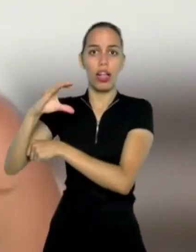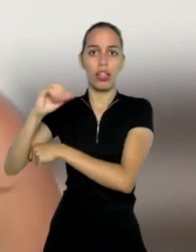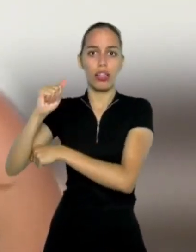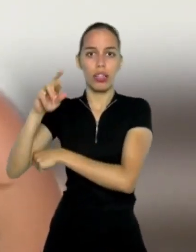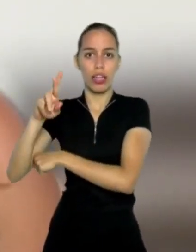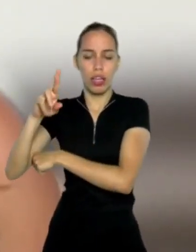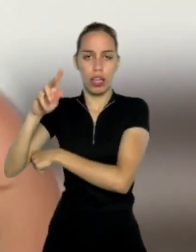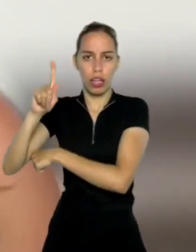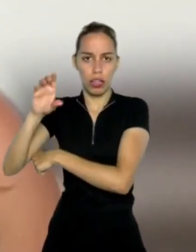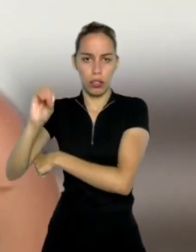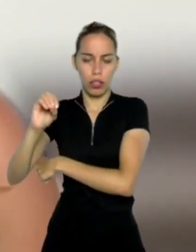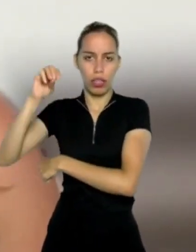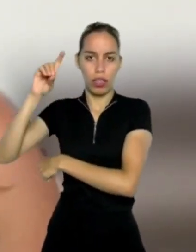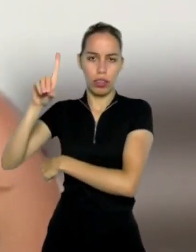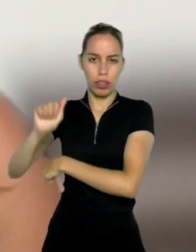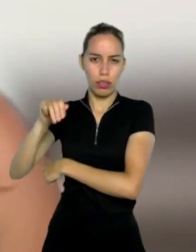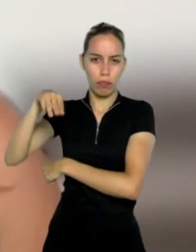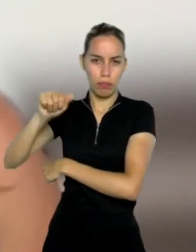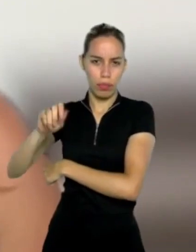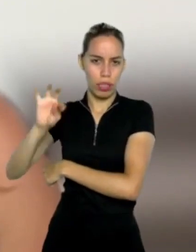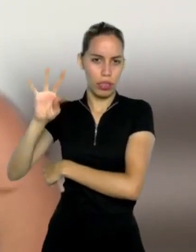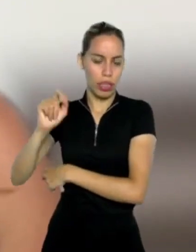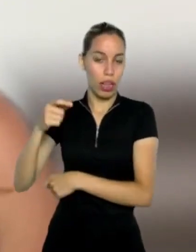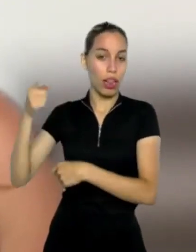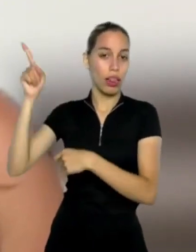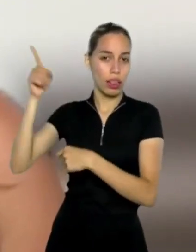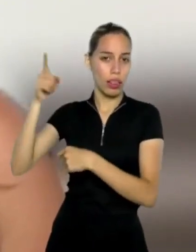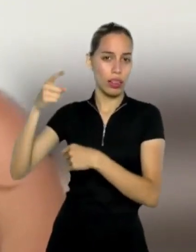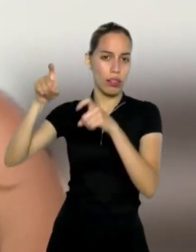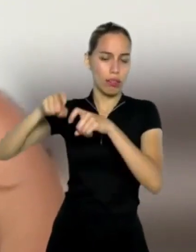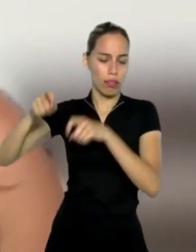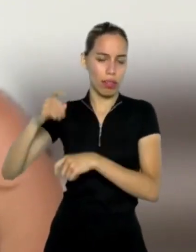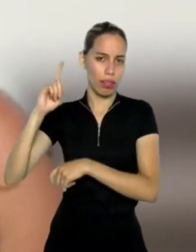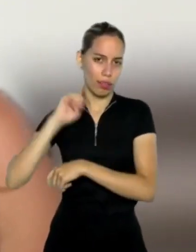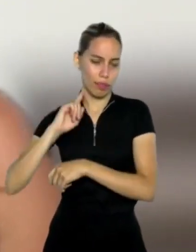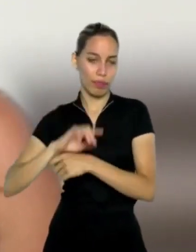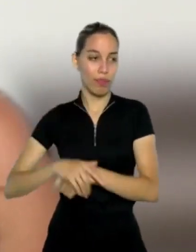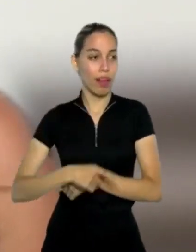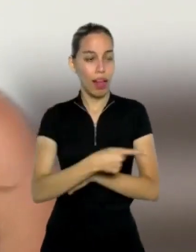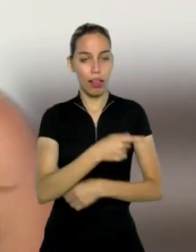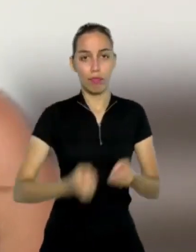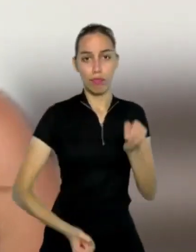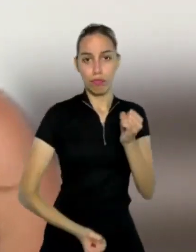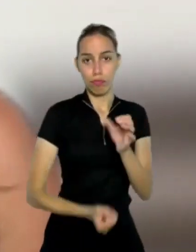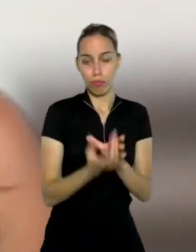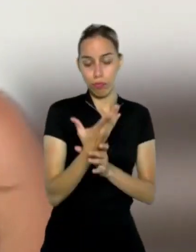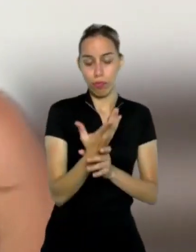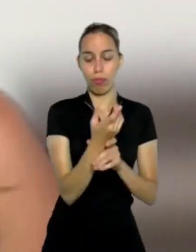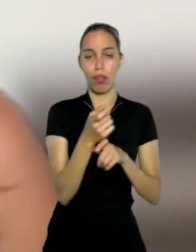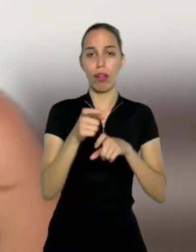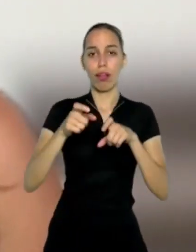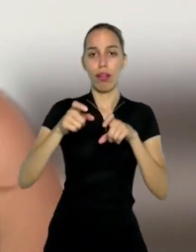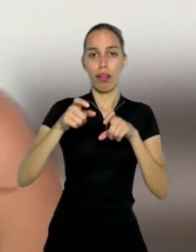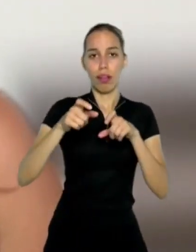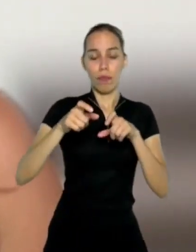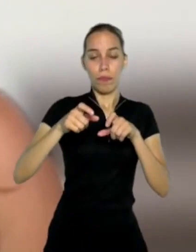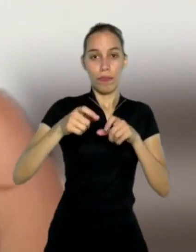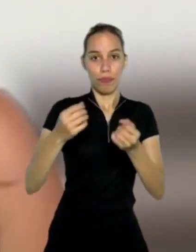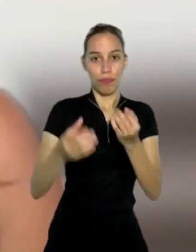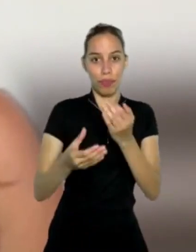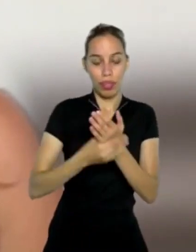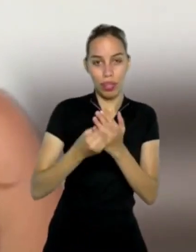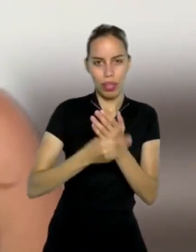Gerais. Ela é autora de 8 livros de poesia, entre artesanais, e-books, infantis e